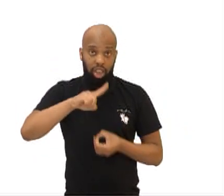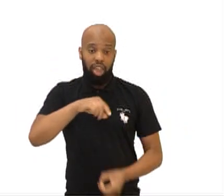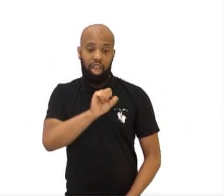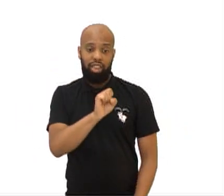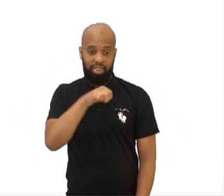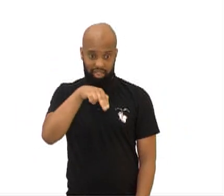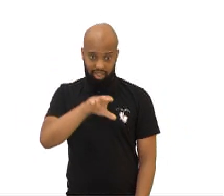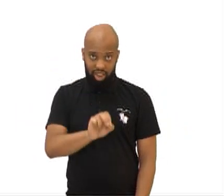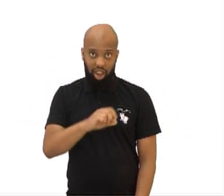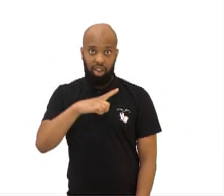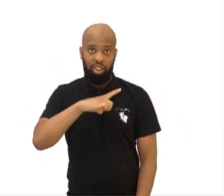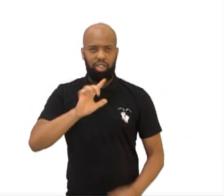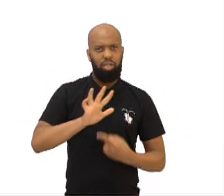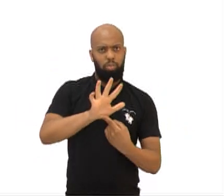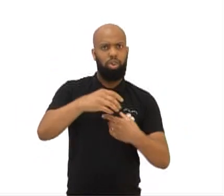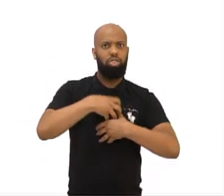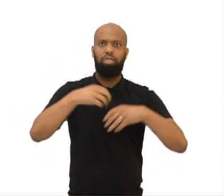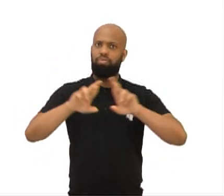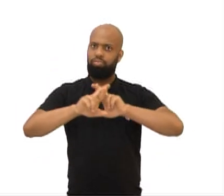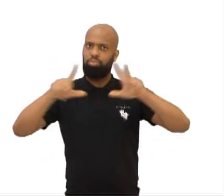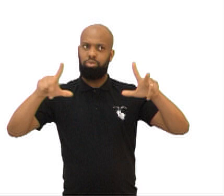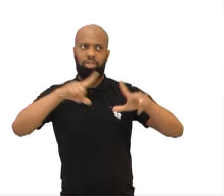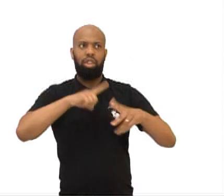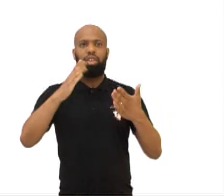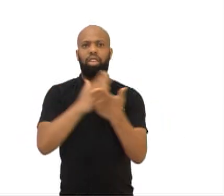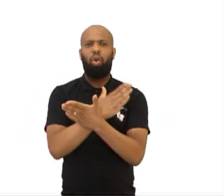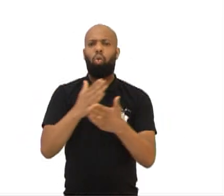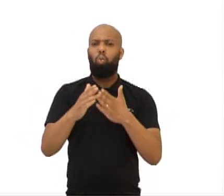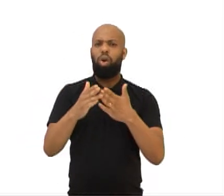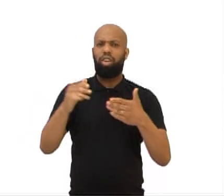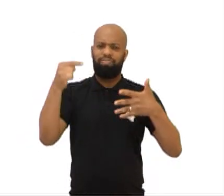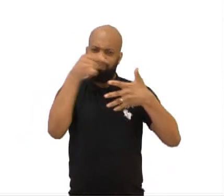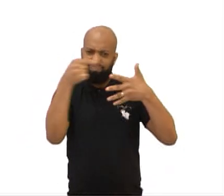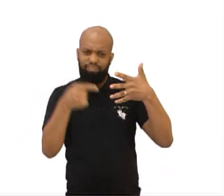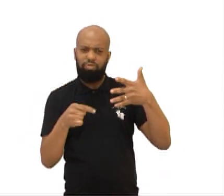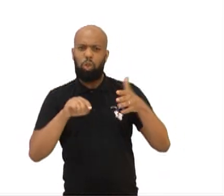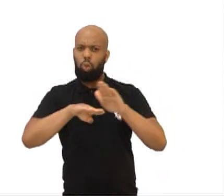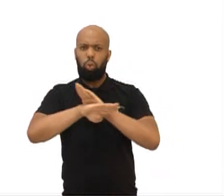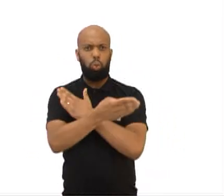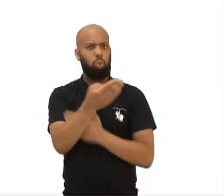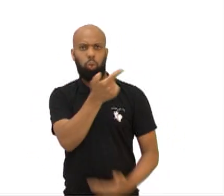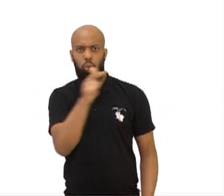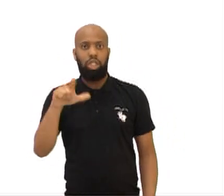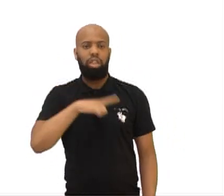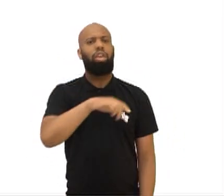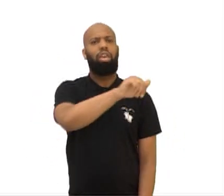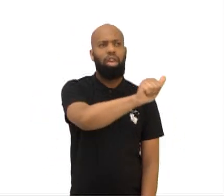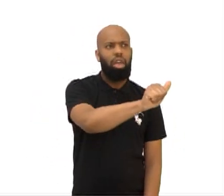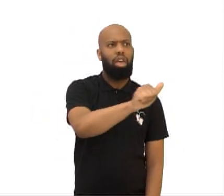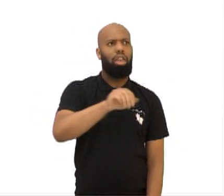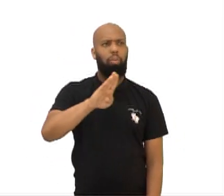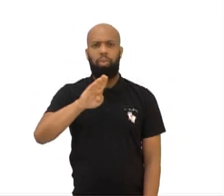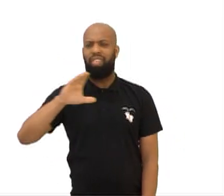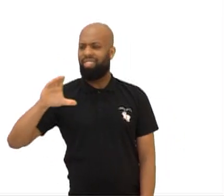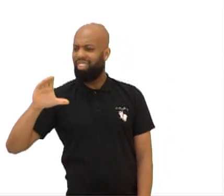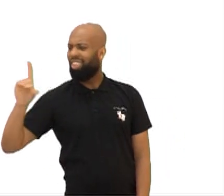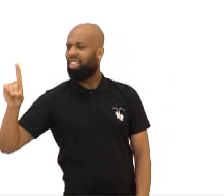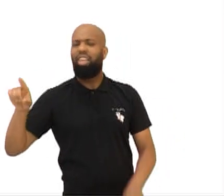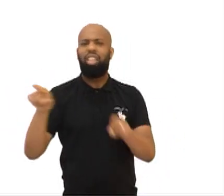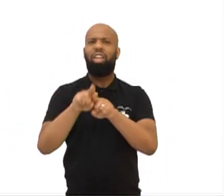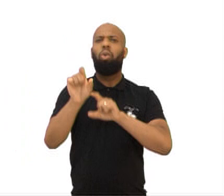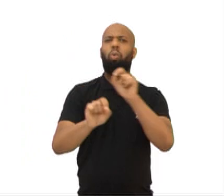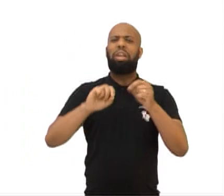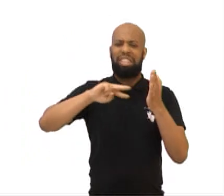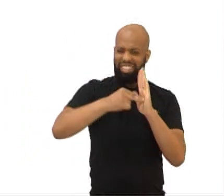que aparece de uma maneira um pouco diferente. Ela tem alguns parâmetros aqui que você não estava acostumado a ver. A, B, C e D. O que são